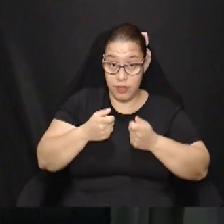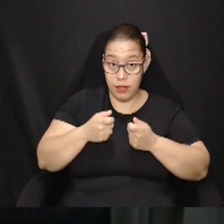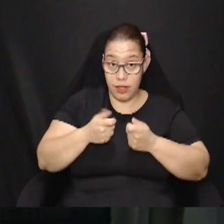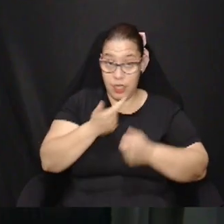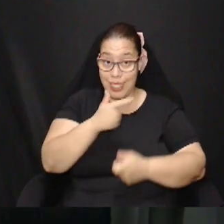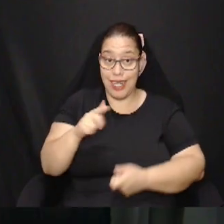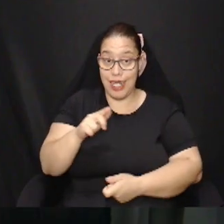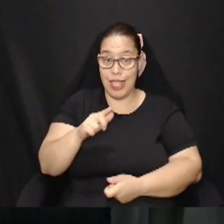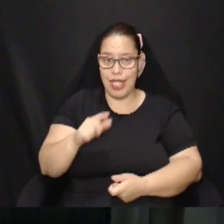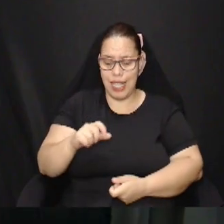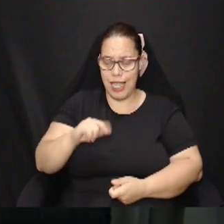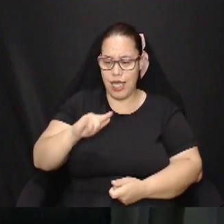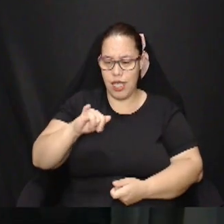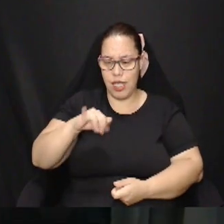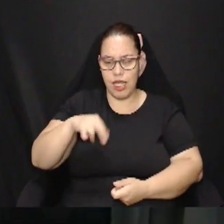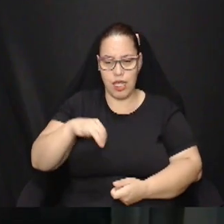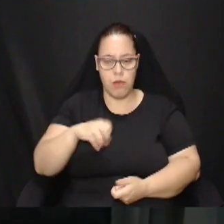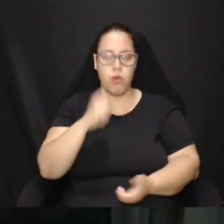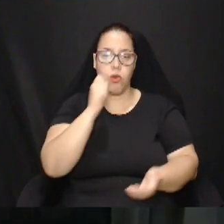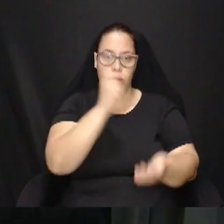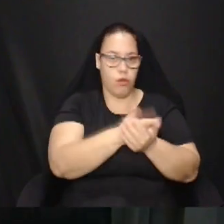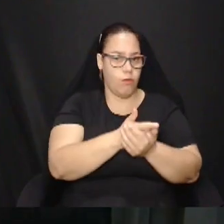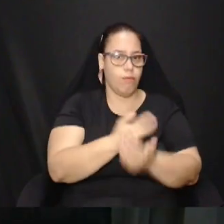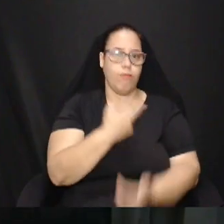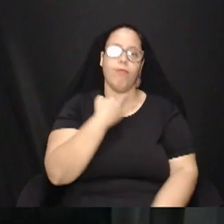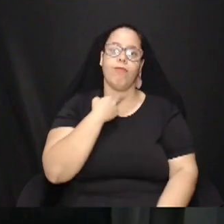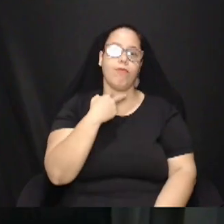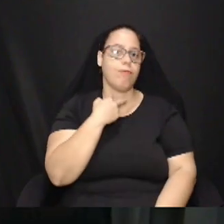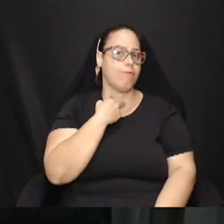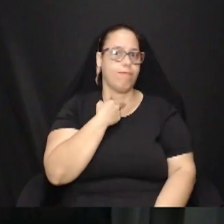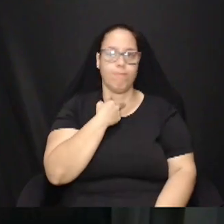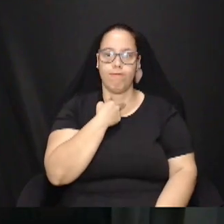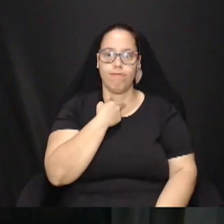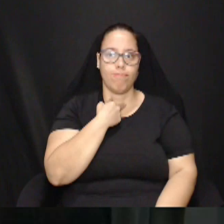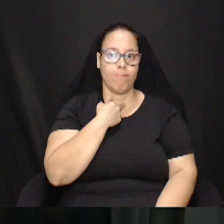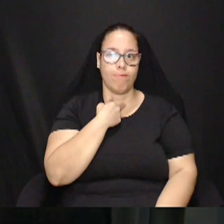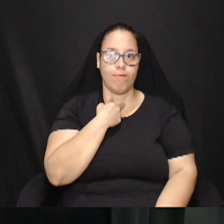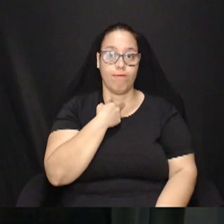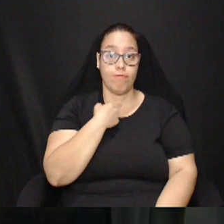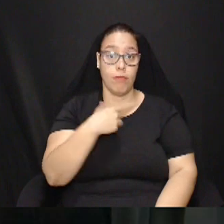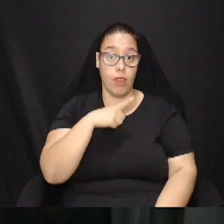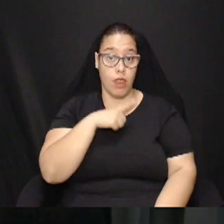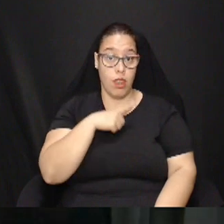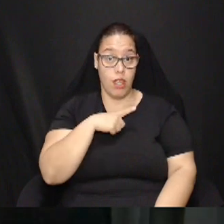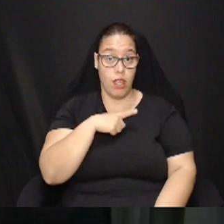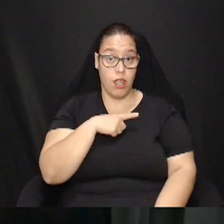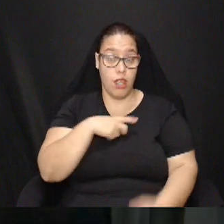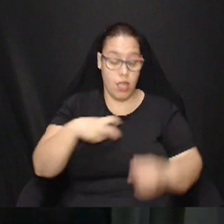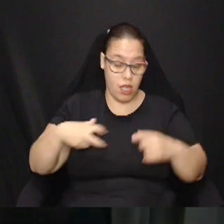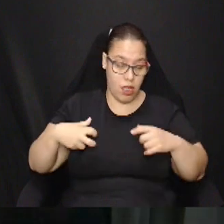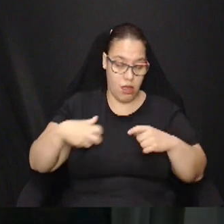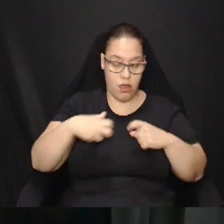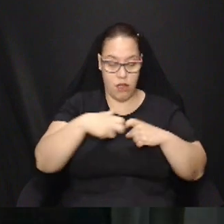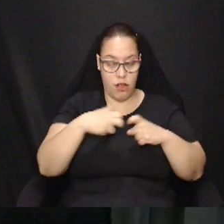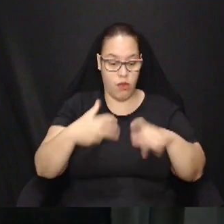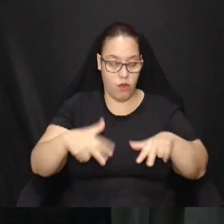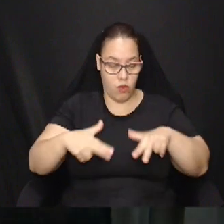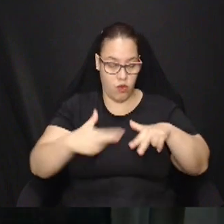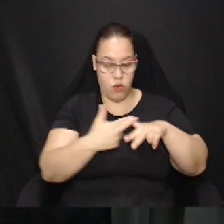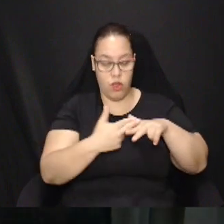que pagar. Ou você não pode deixar o paciente que teve um acidente sem cirurgia da perna. Tem que pagar.